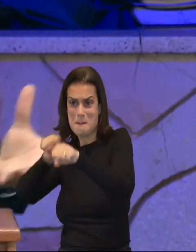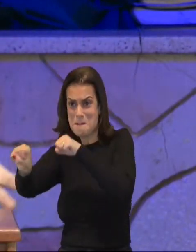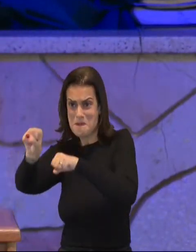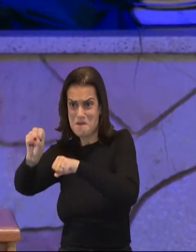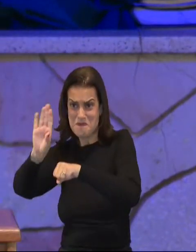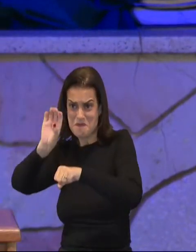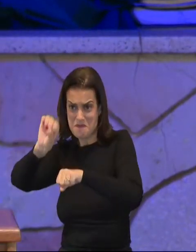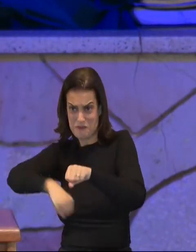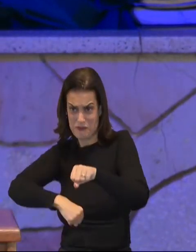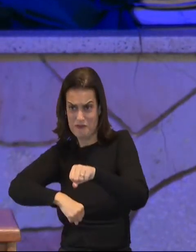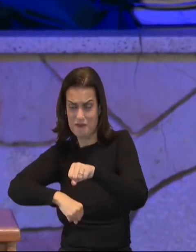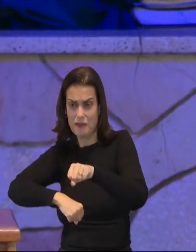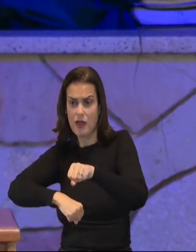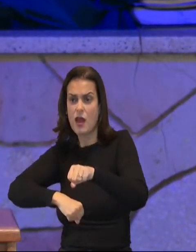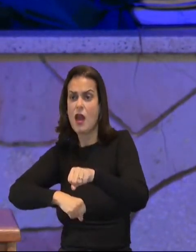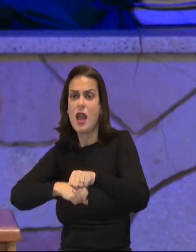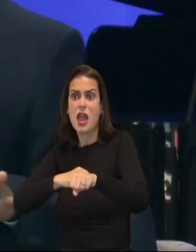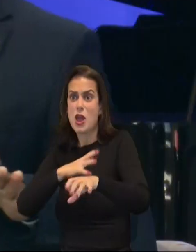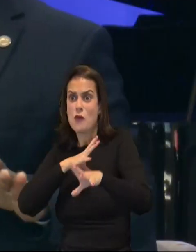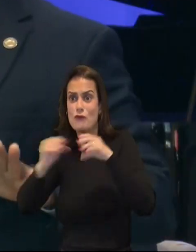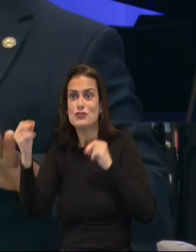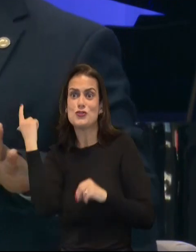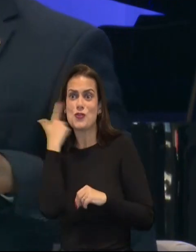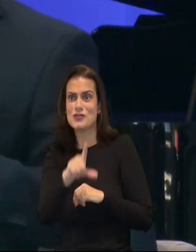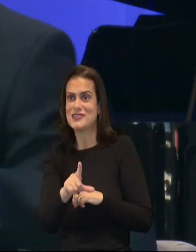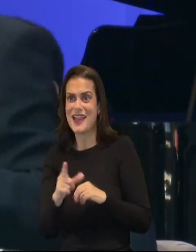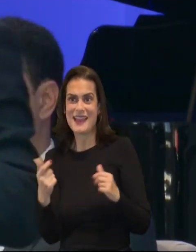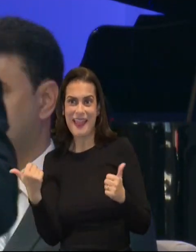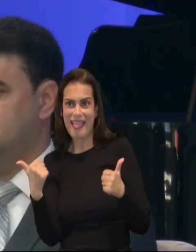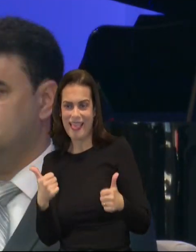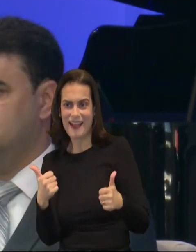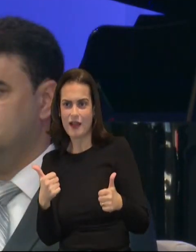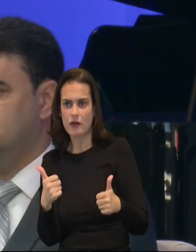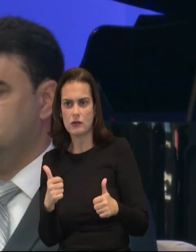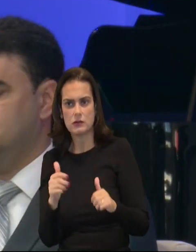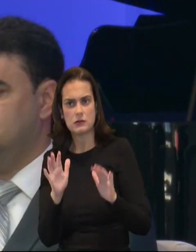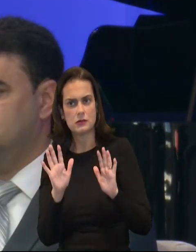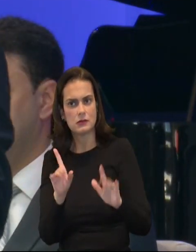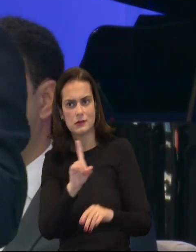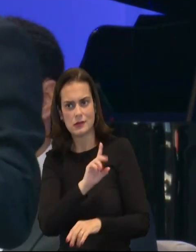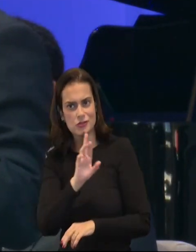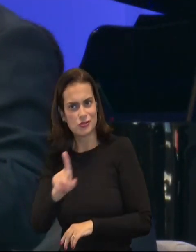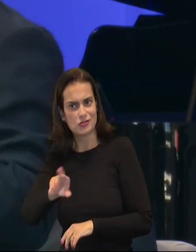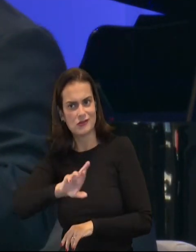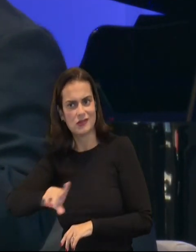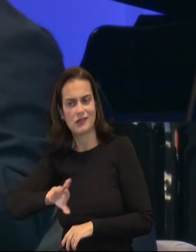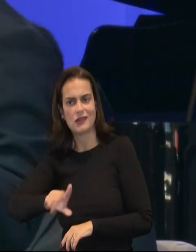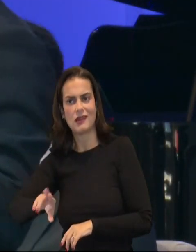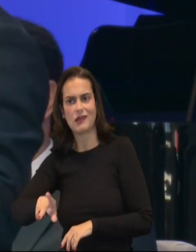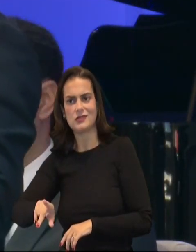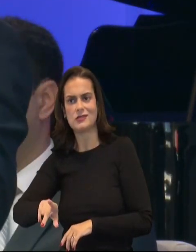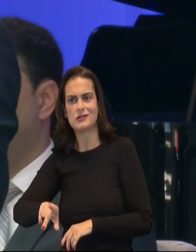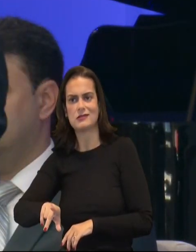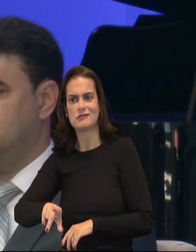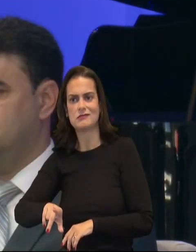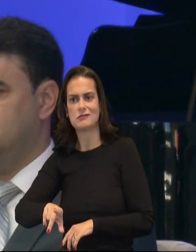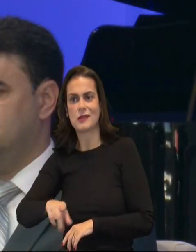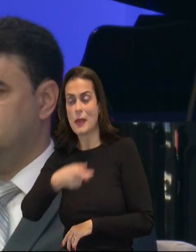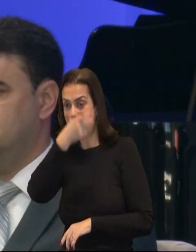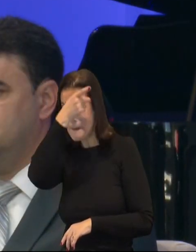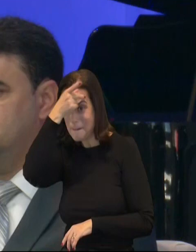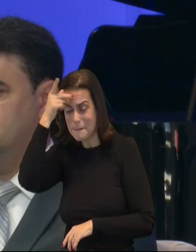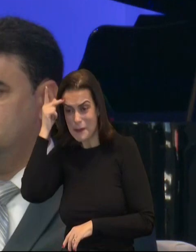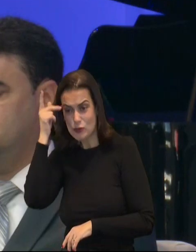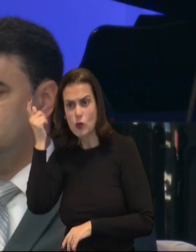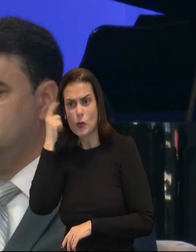conseguir escapar. É excelente. Nós conhecemos pessoas, principalmente nesse tempo, que têm pensado assim. Quem